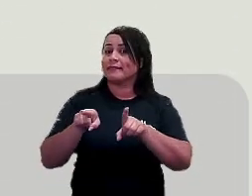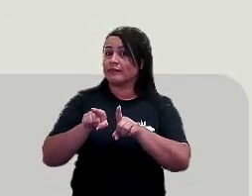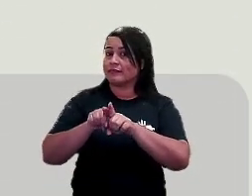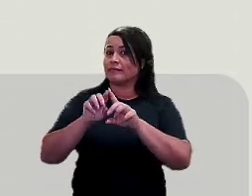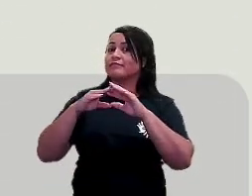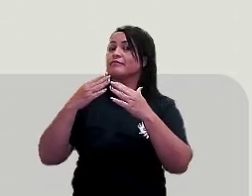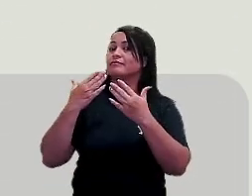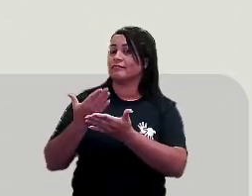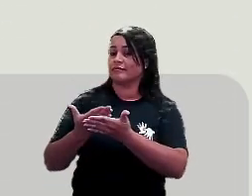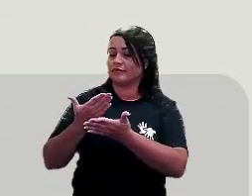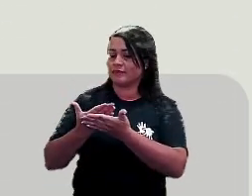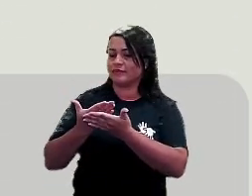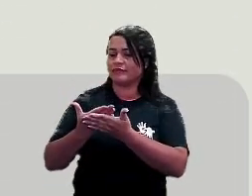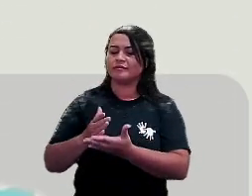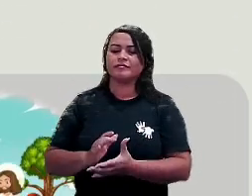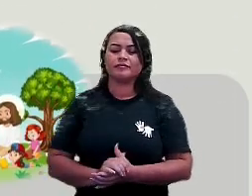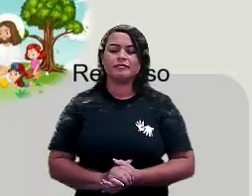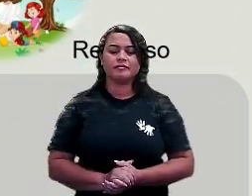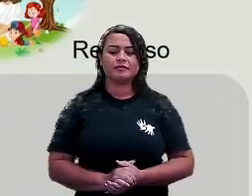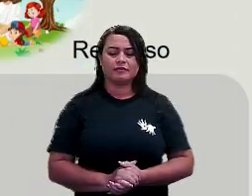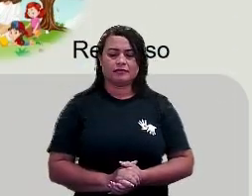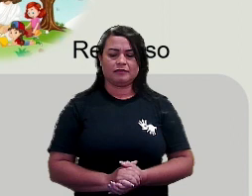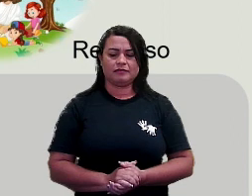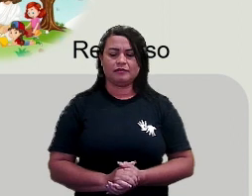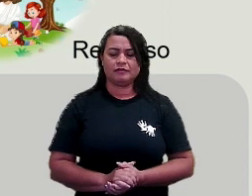Educativo, que é o escolar.